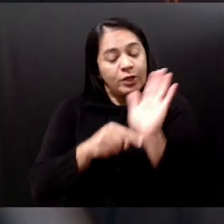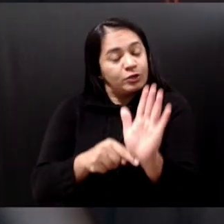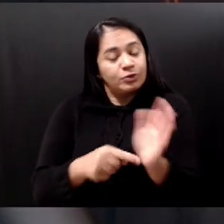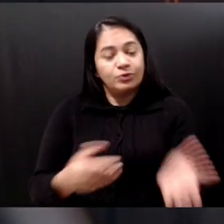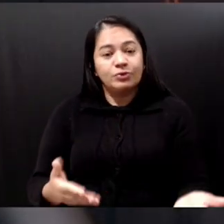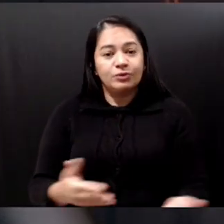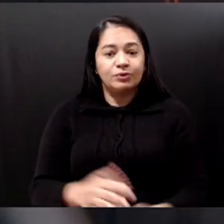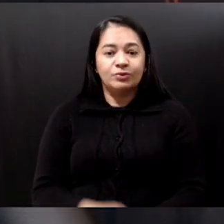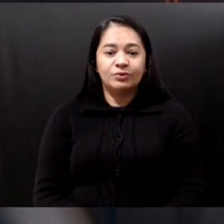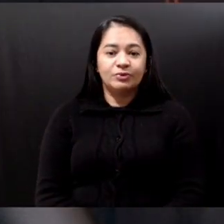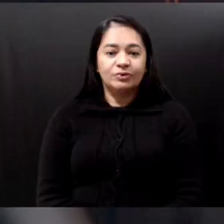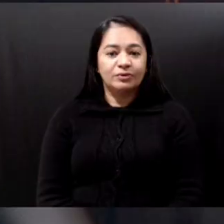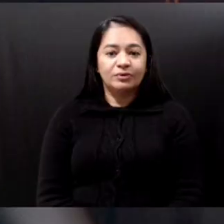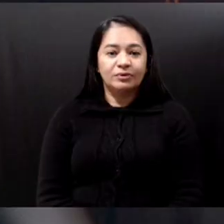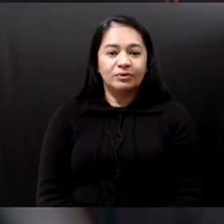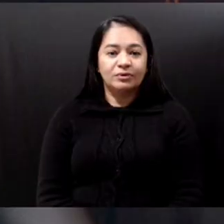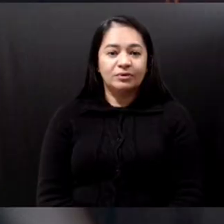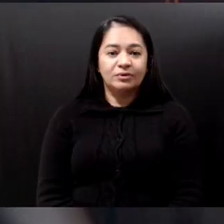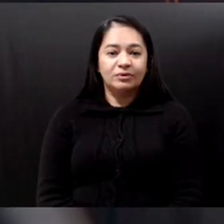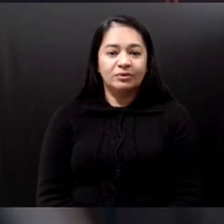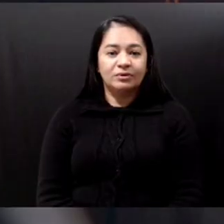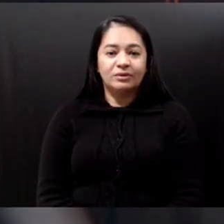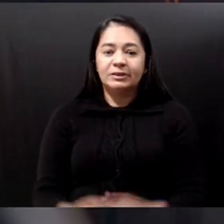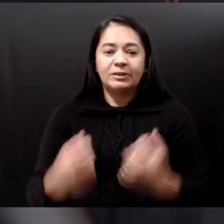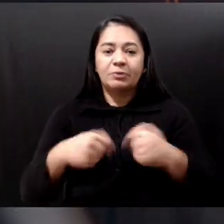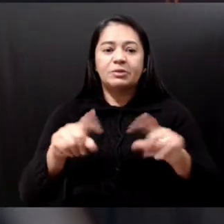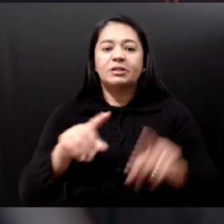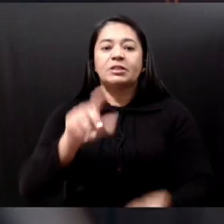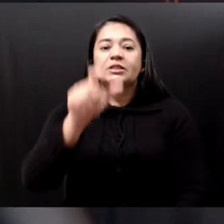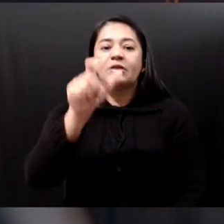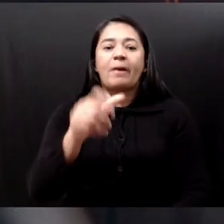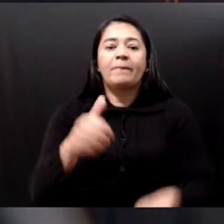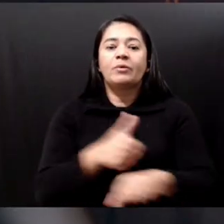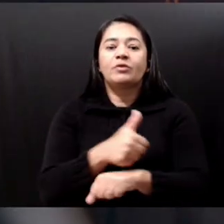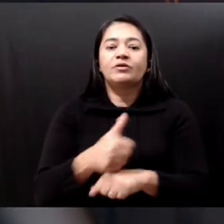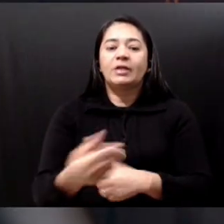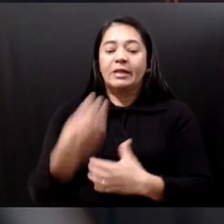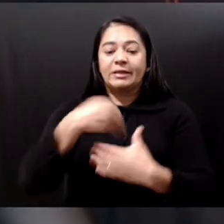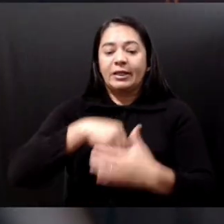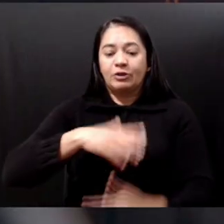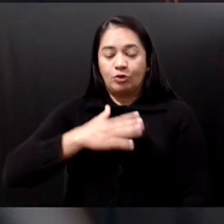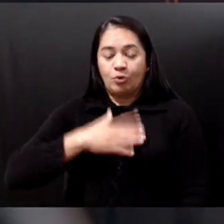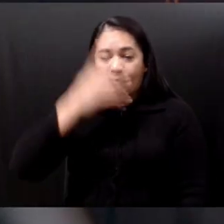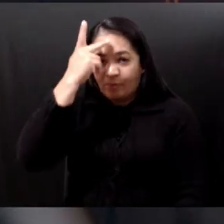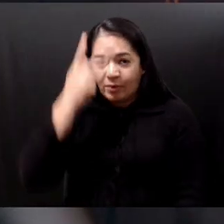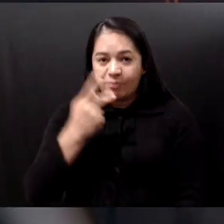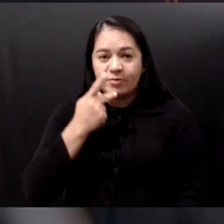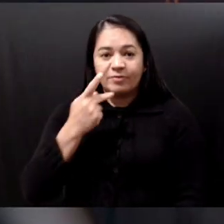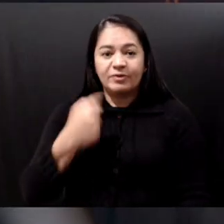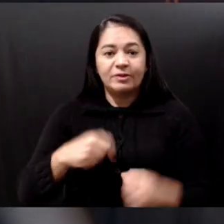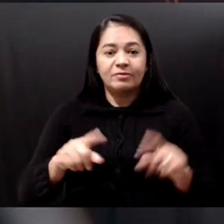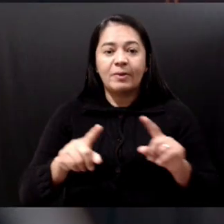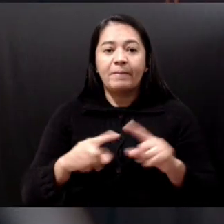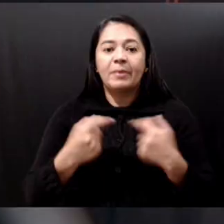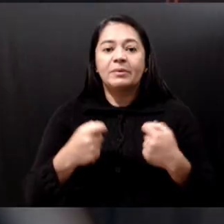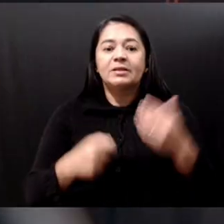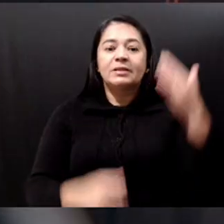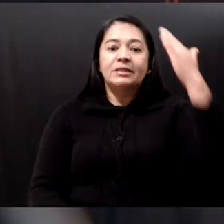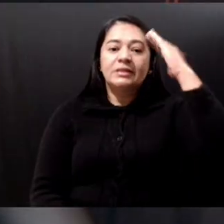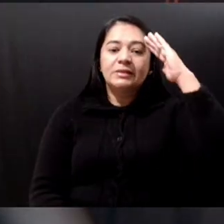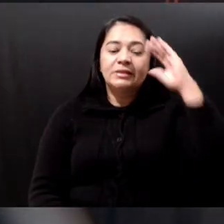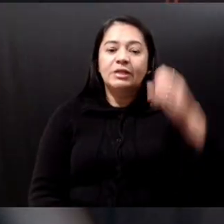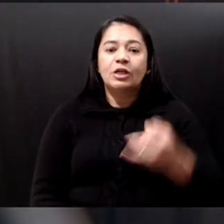necessariamente precisa ser num profissional dentro do meu perfil, mas a gente precisa entender quais são nossas